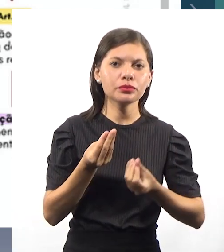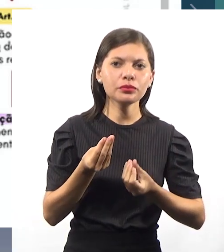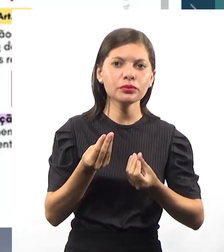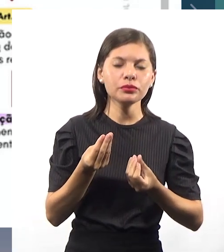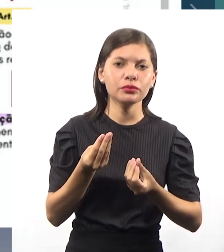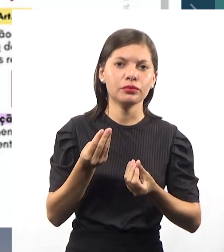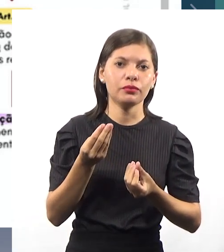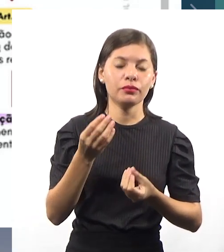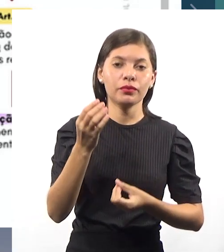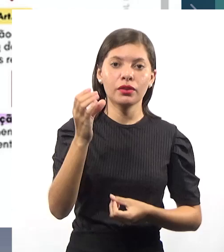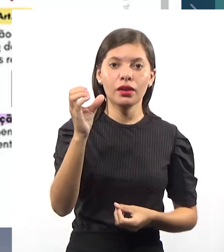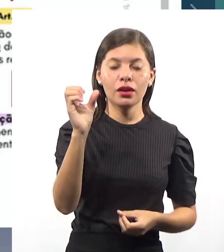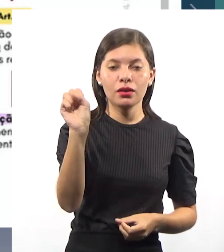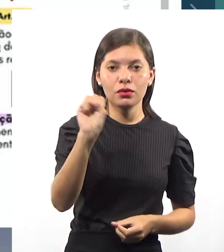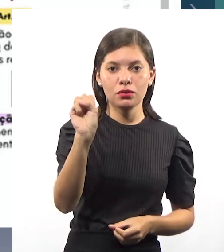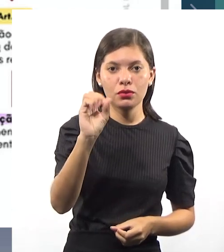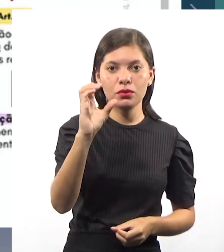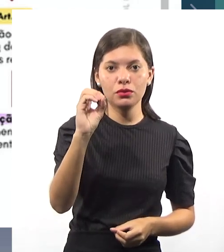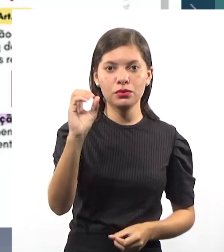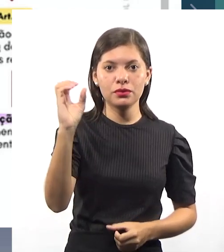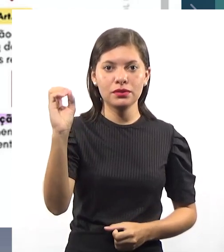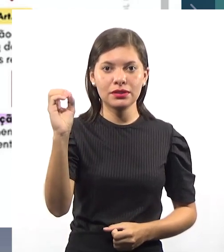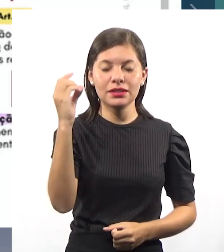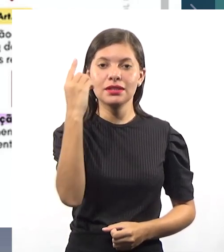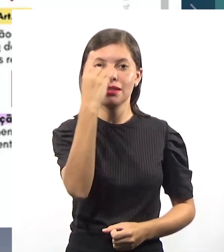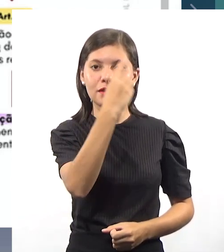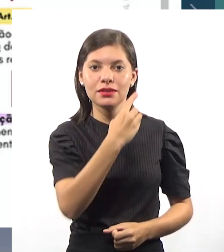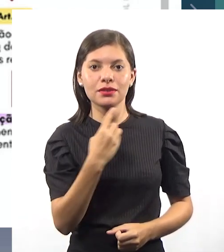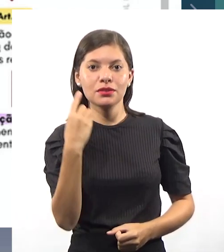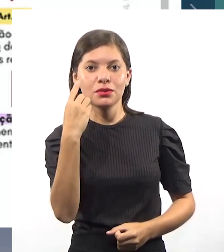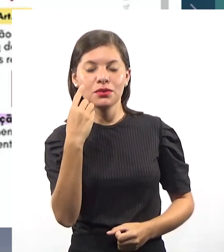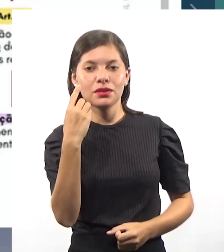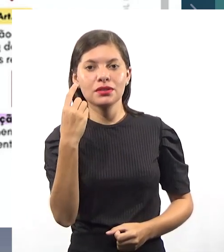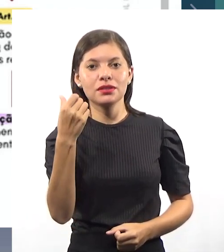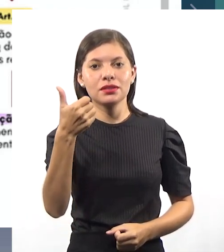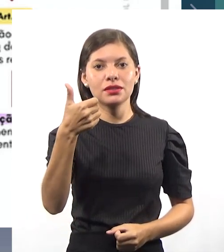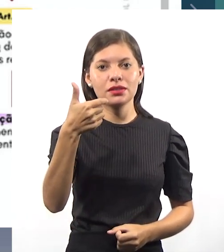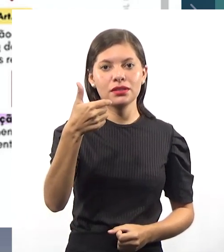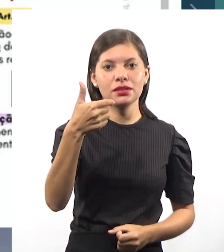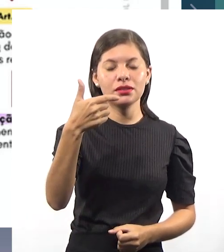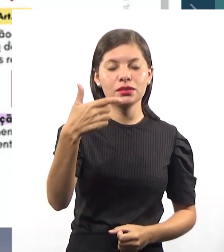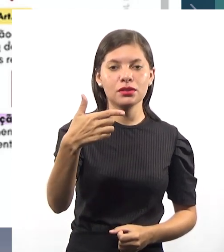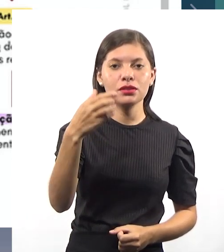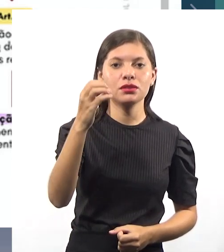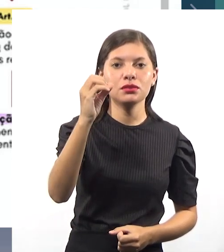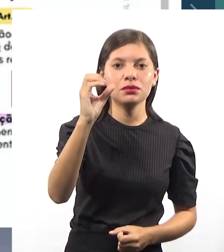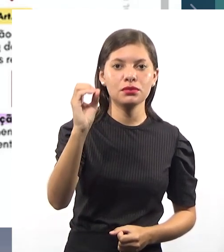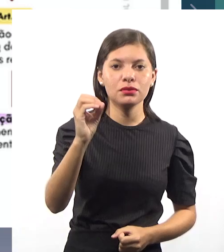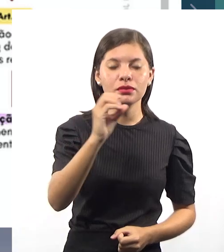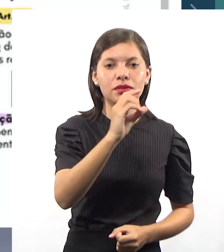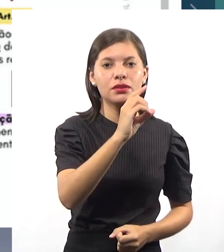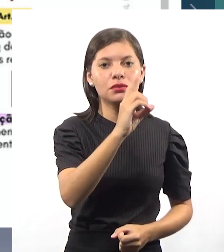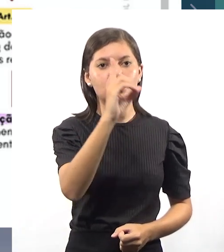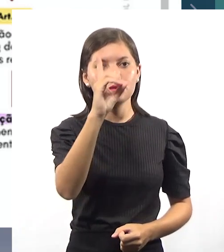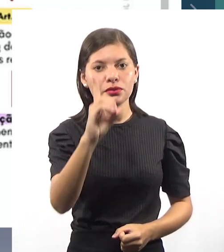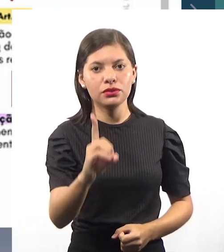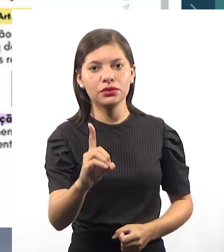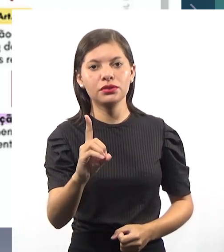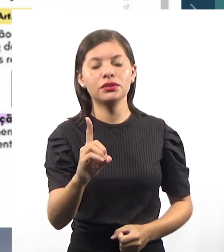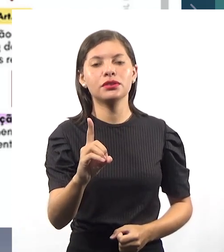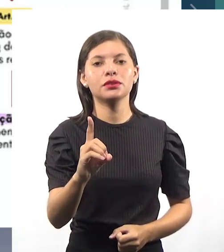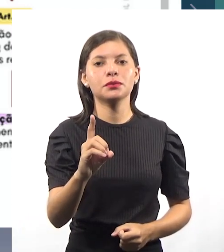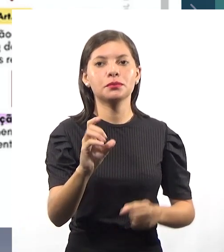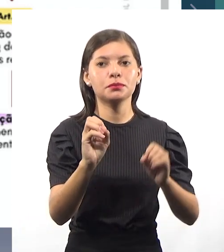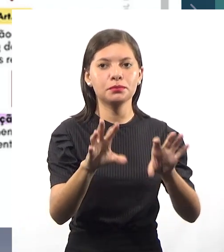priori, considerada, né, 800 horas distribuídas em 200 dias letivos como o ensino fundamental. E aí,